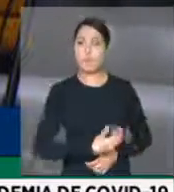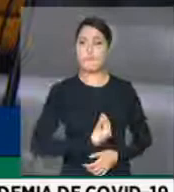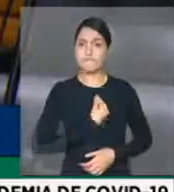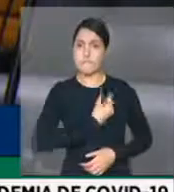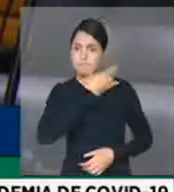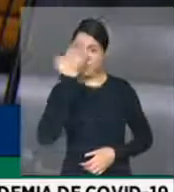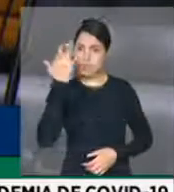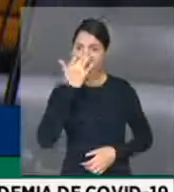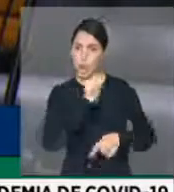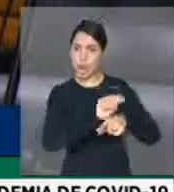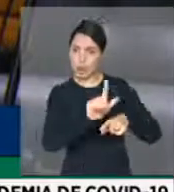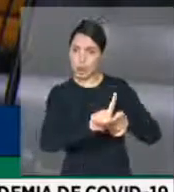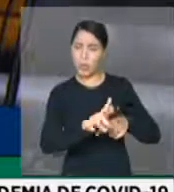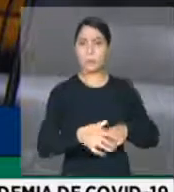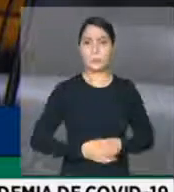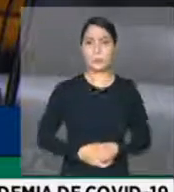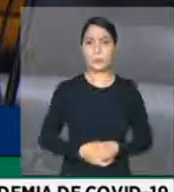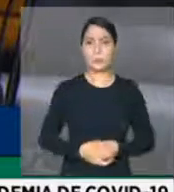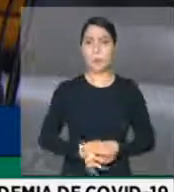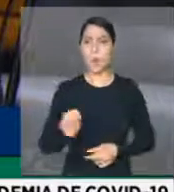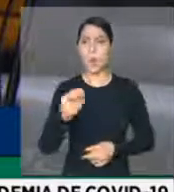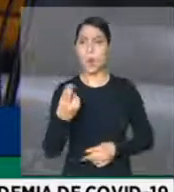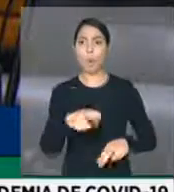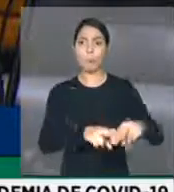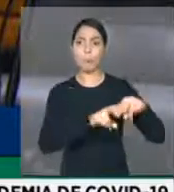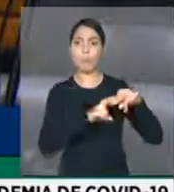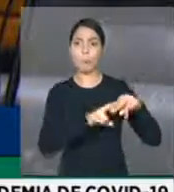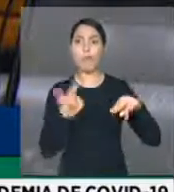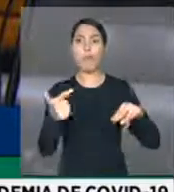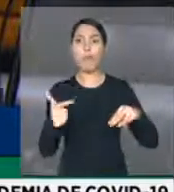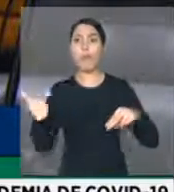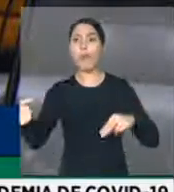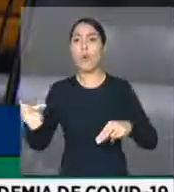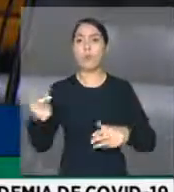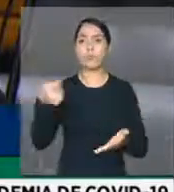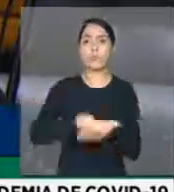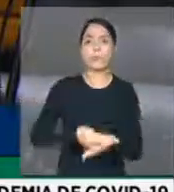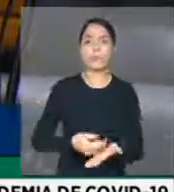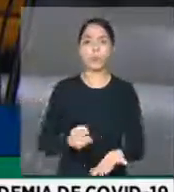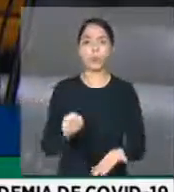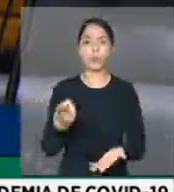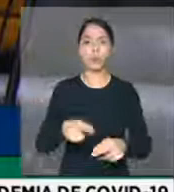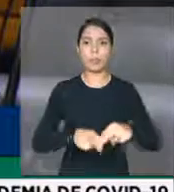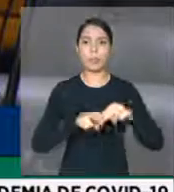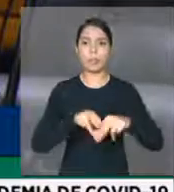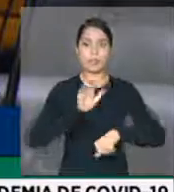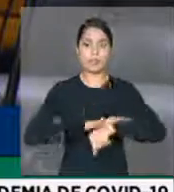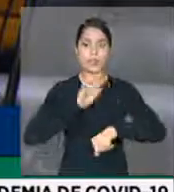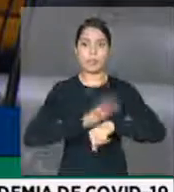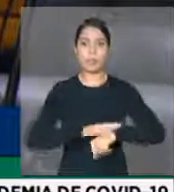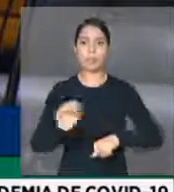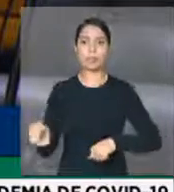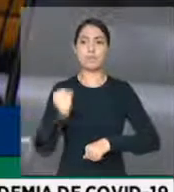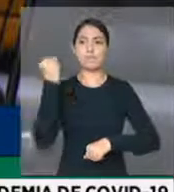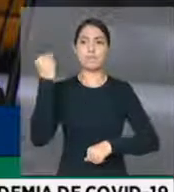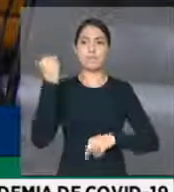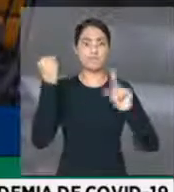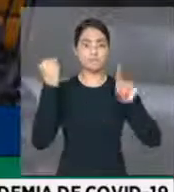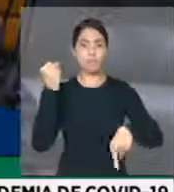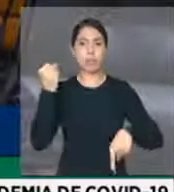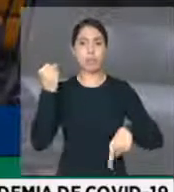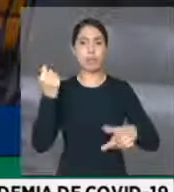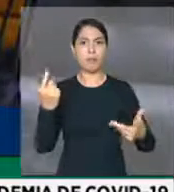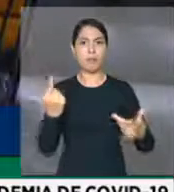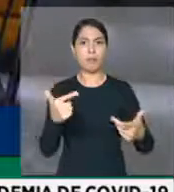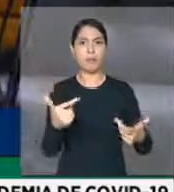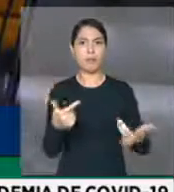aluguéis, seja porque recebeu isso, não tem outro rendimento, seja porque está desempregado, inclusive nesse momento de crise, ou porque não está podendo